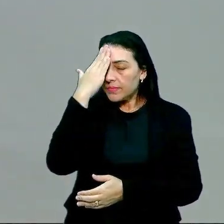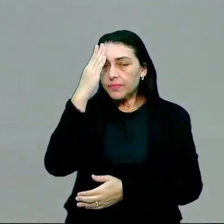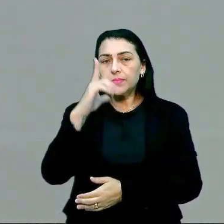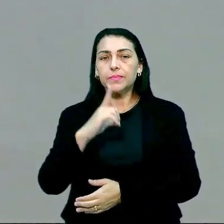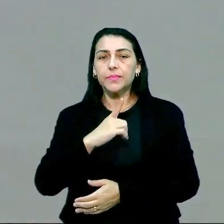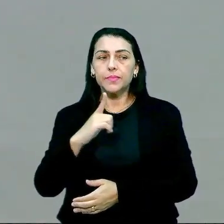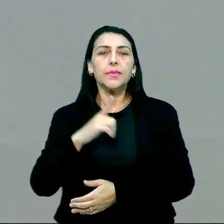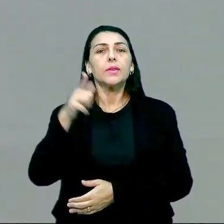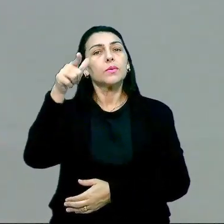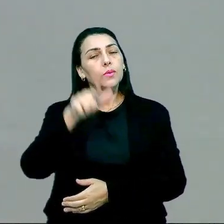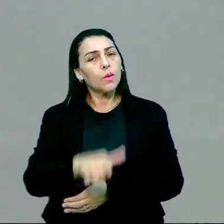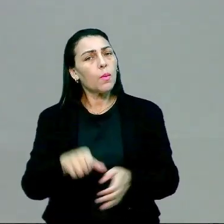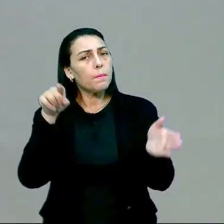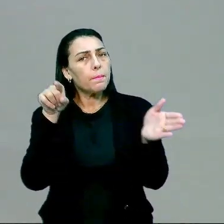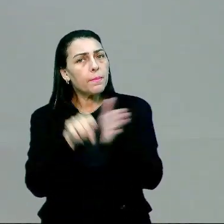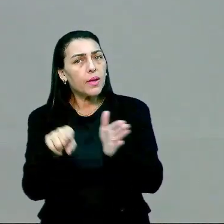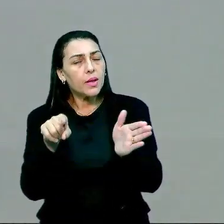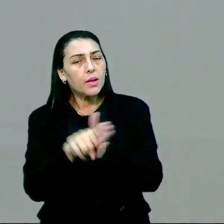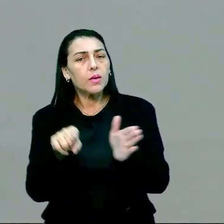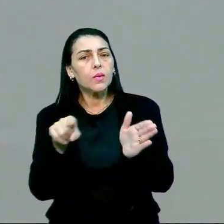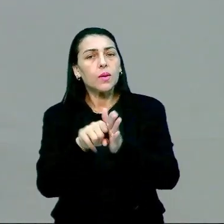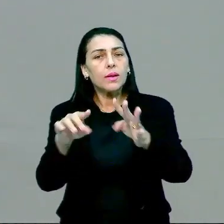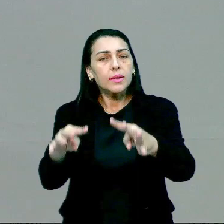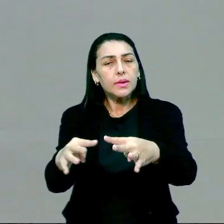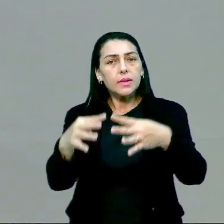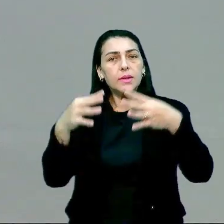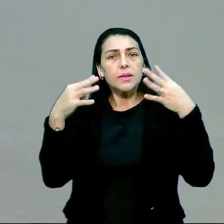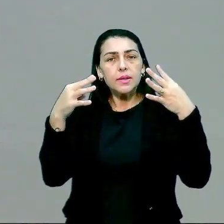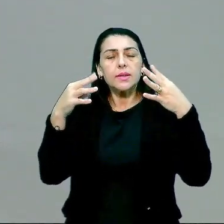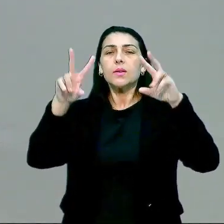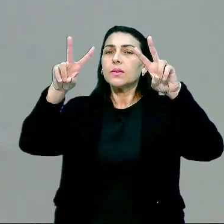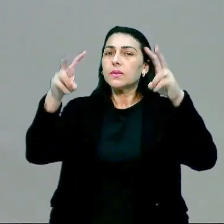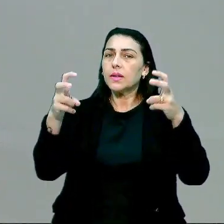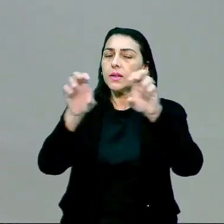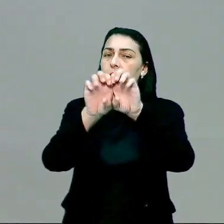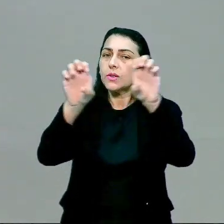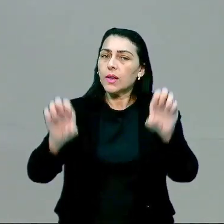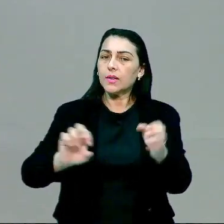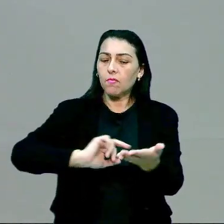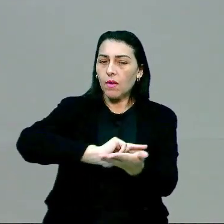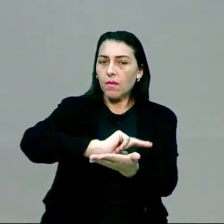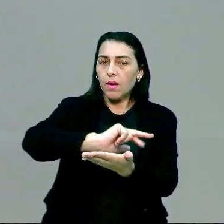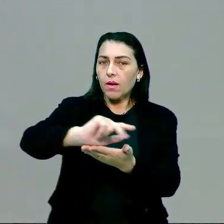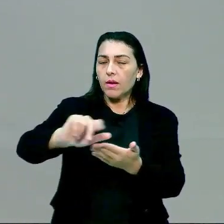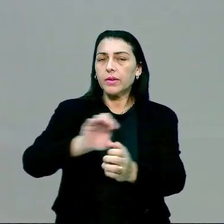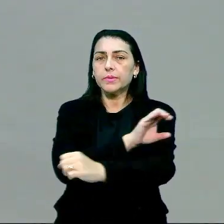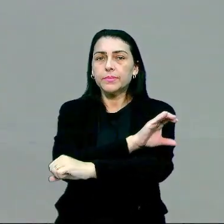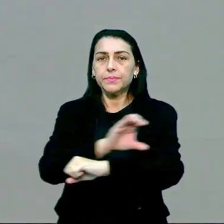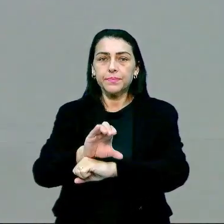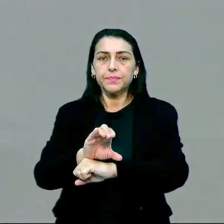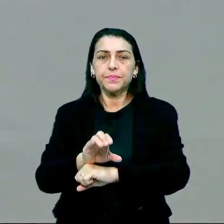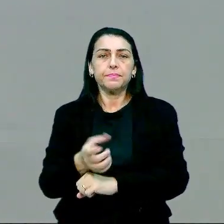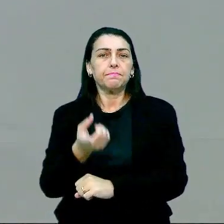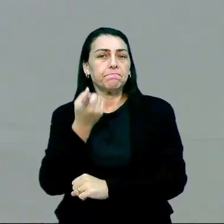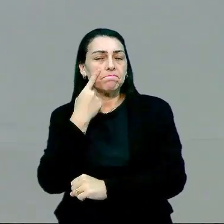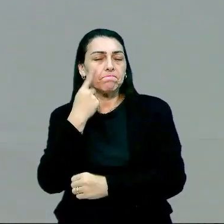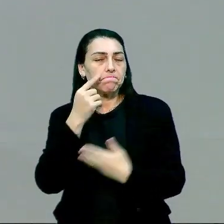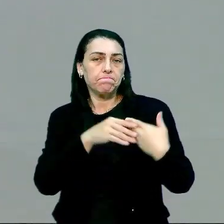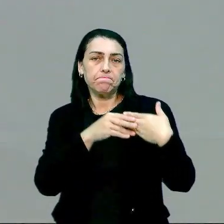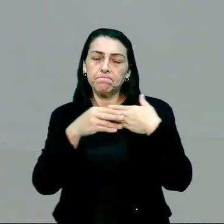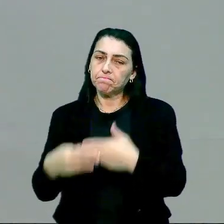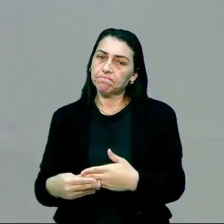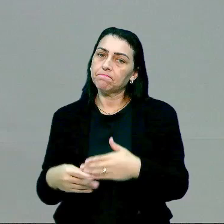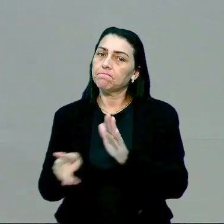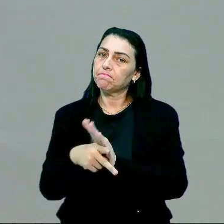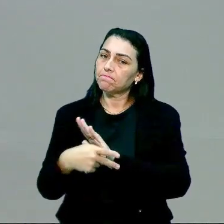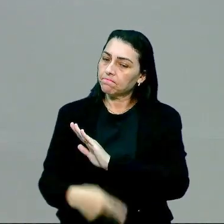aí mais uma questão que chama atenção a esse aspecto, as variações culturais. Vamos trazer isso